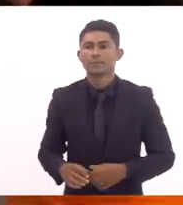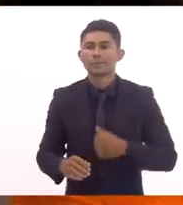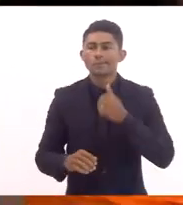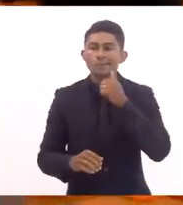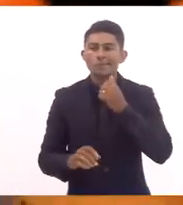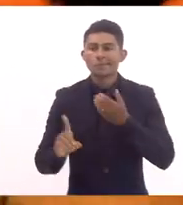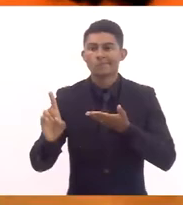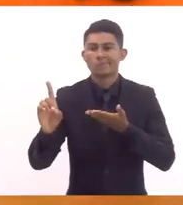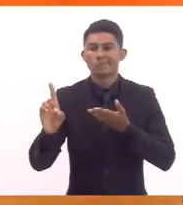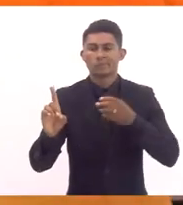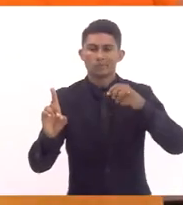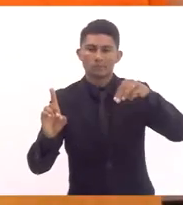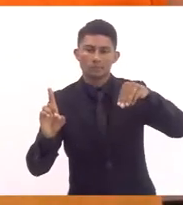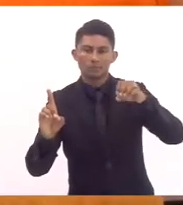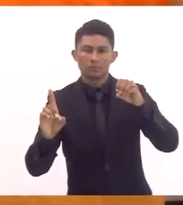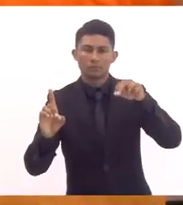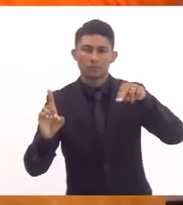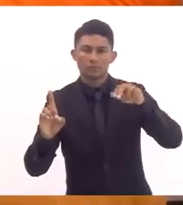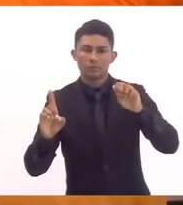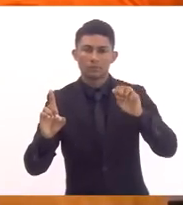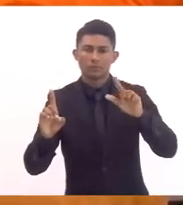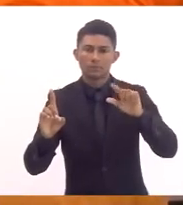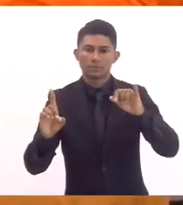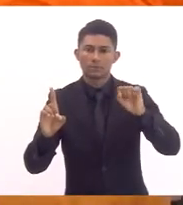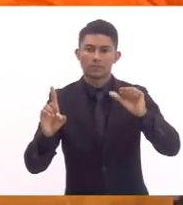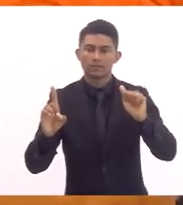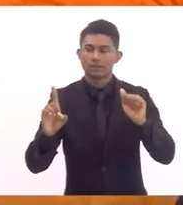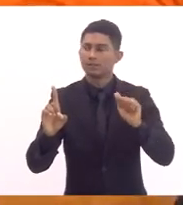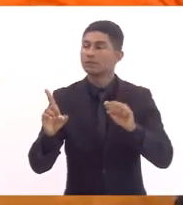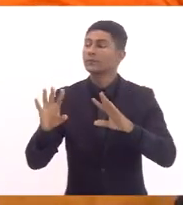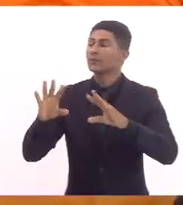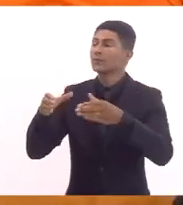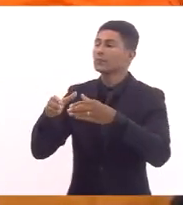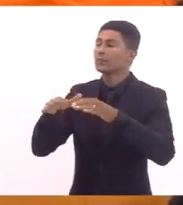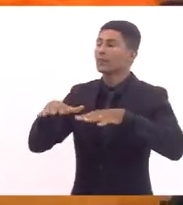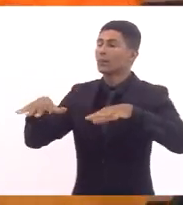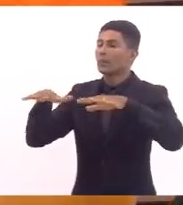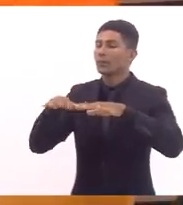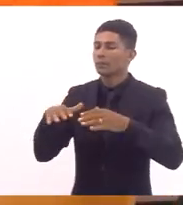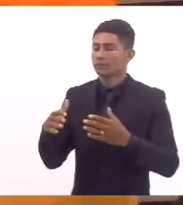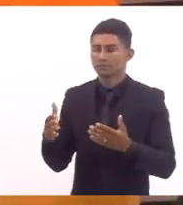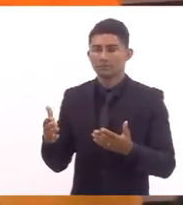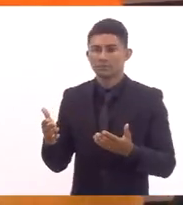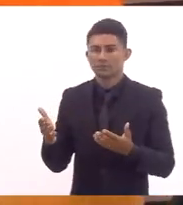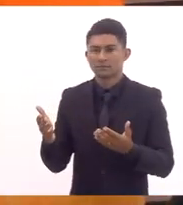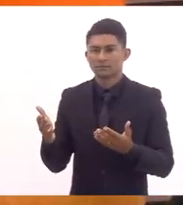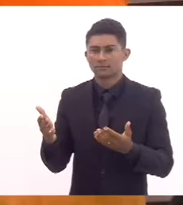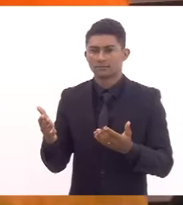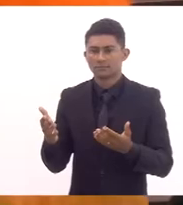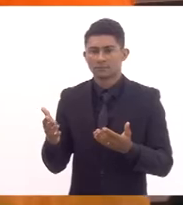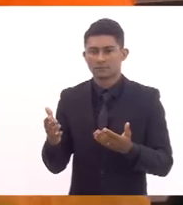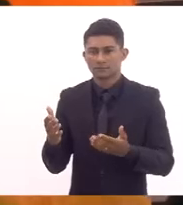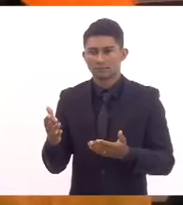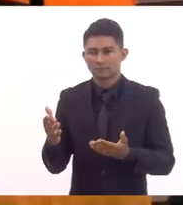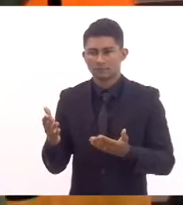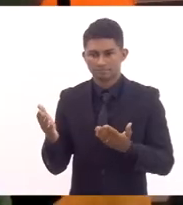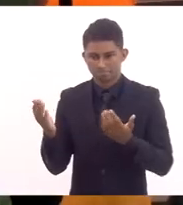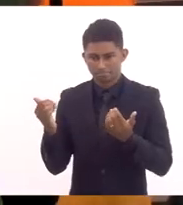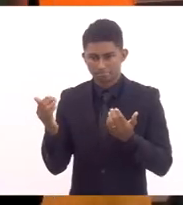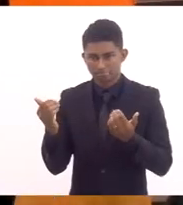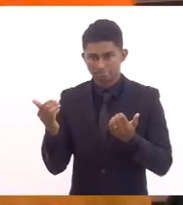e ganharam chama equipe e você veio